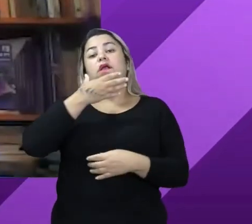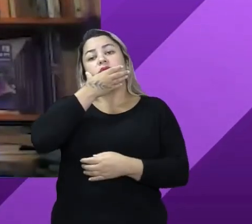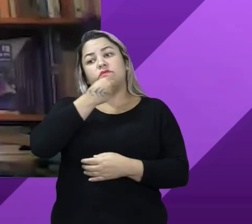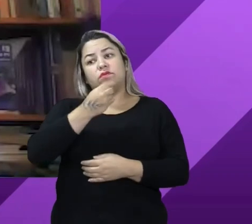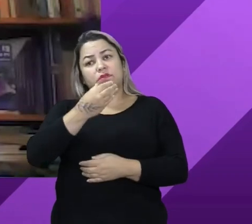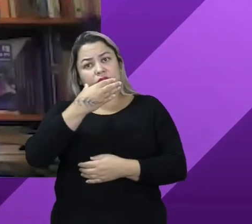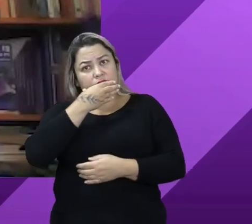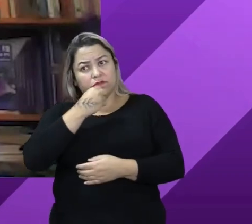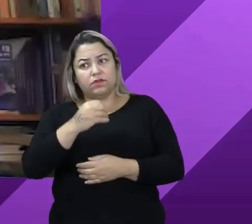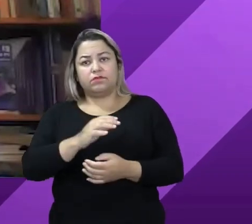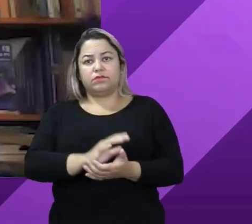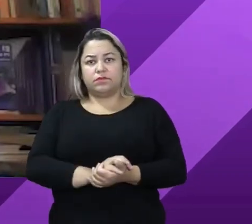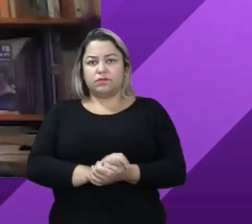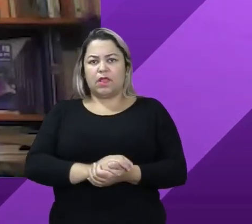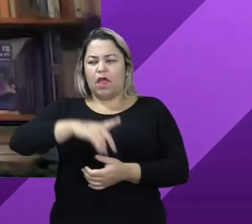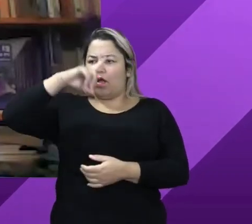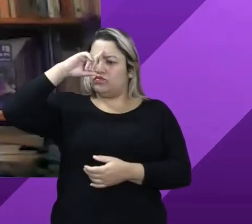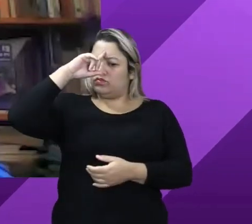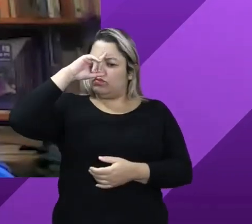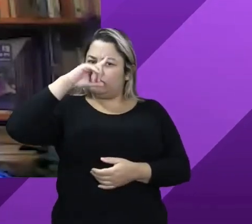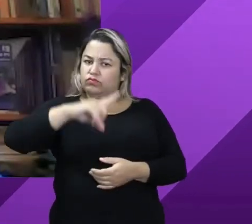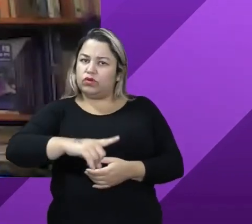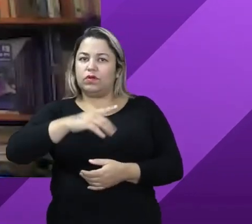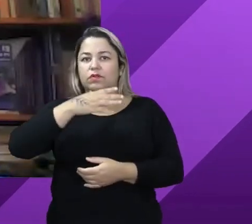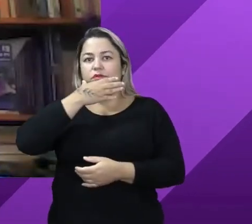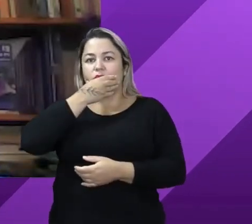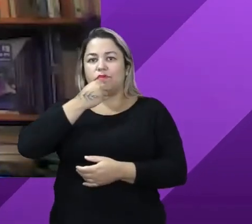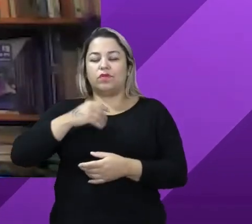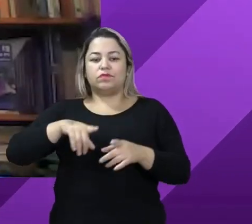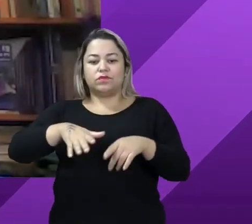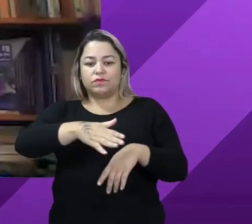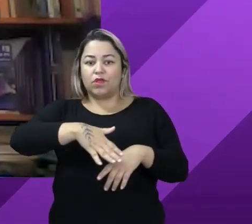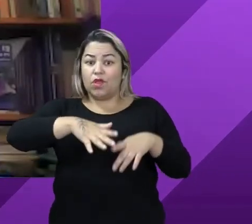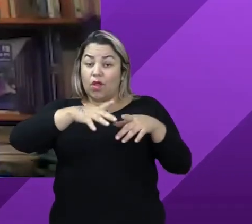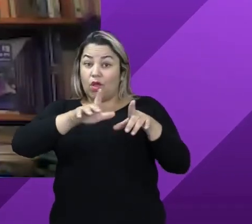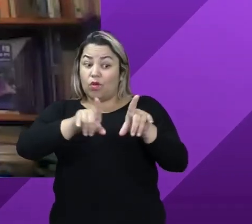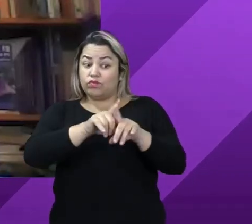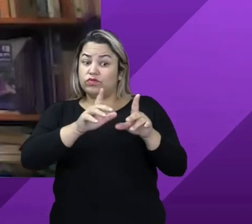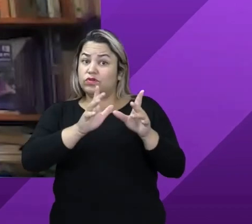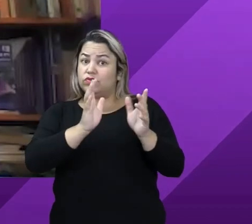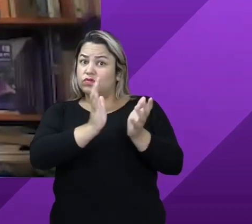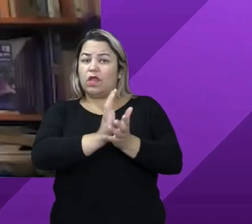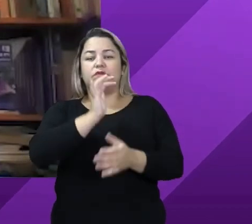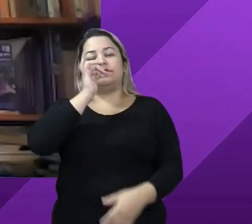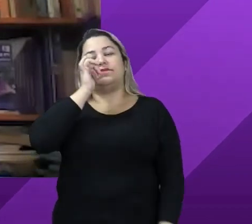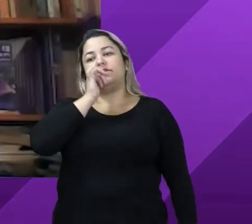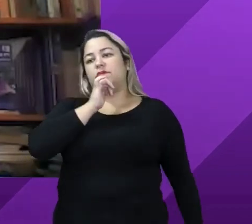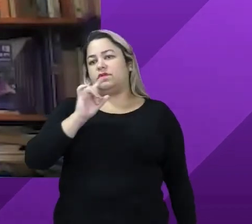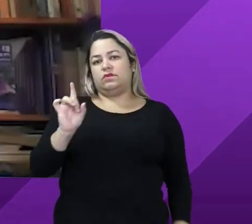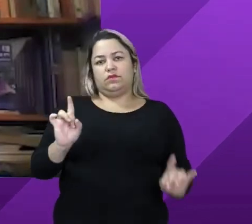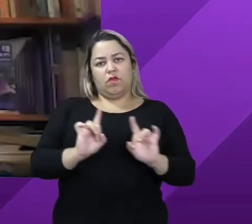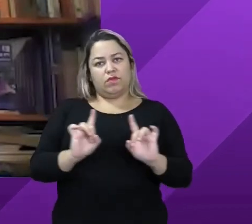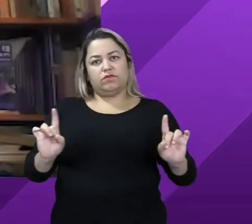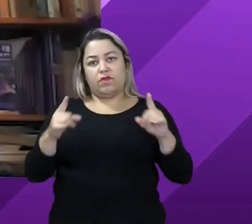masculina, da autoridade masculina sobre o conjunto das mulheres, mas não é só a